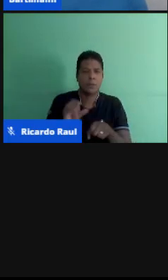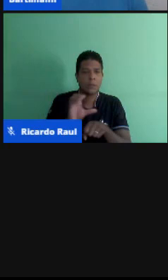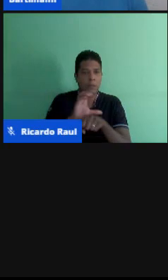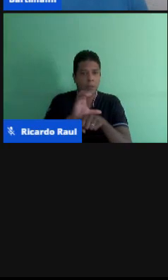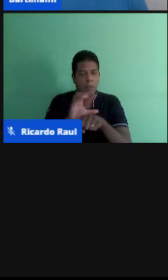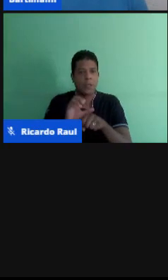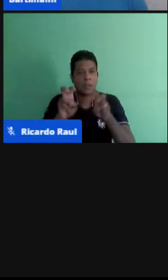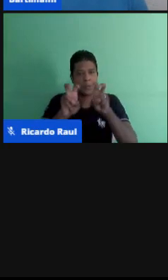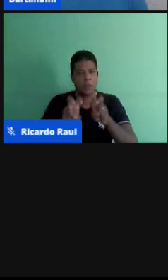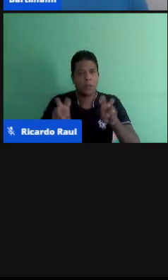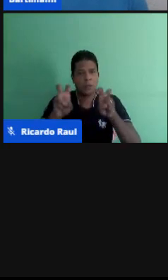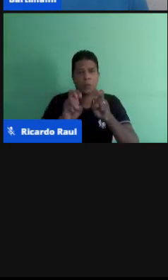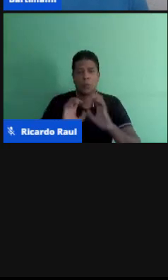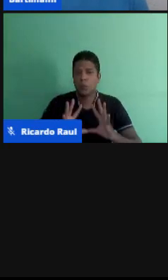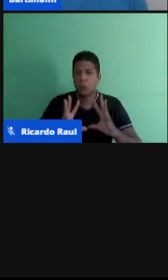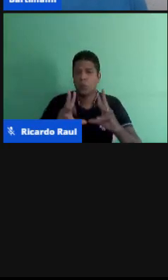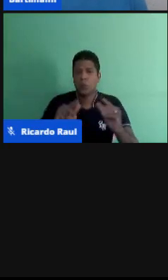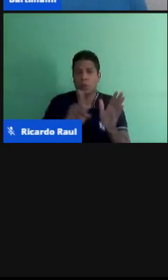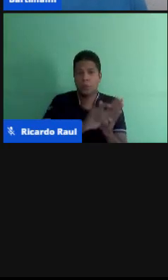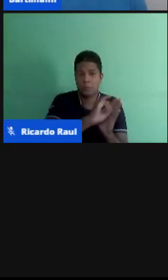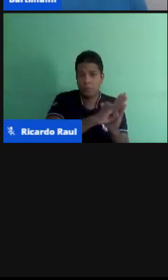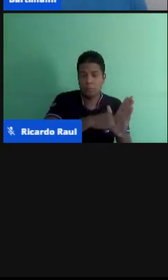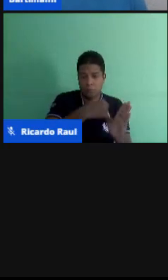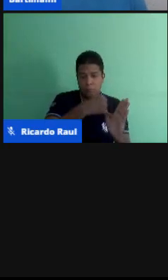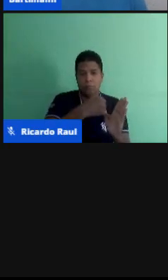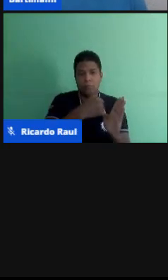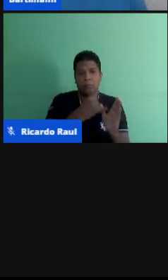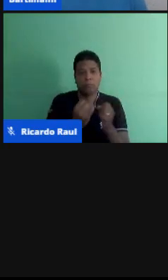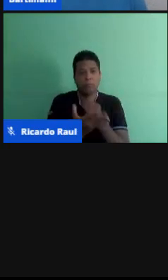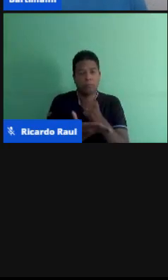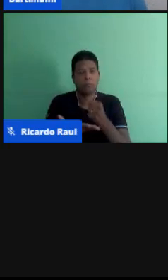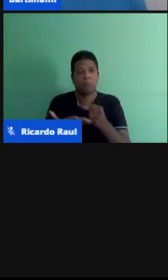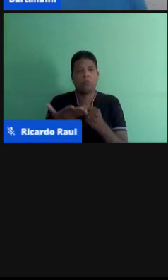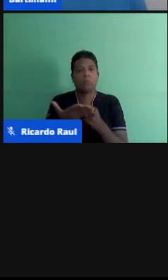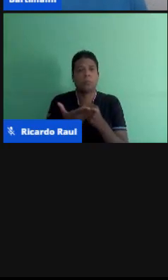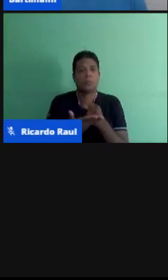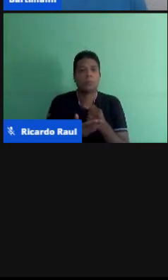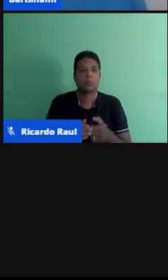todo o projeto ele é baseado na